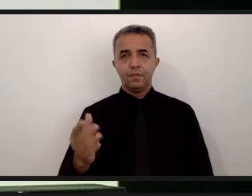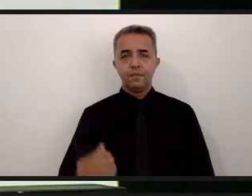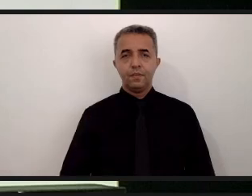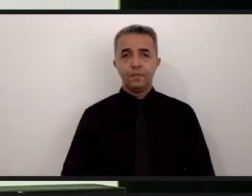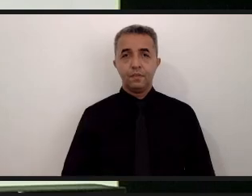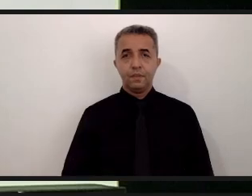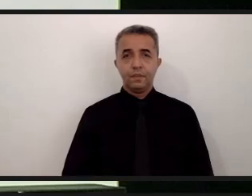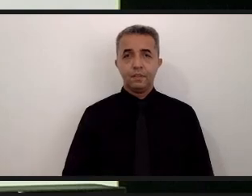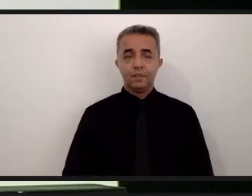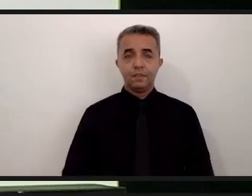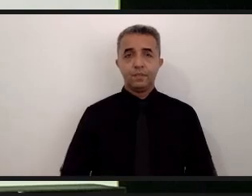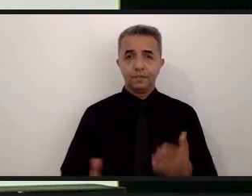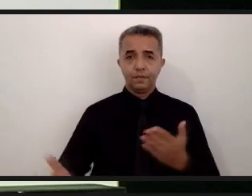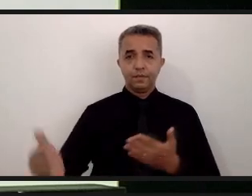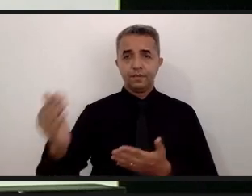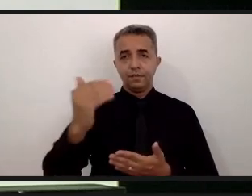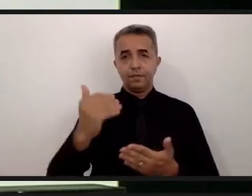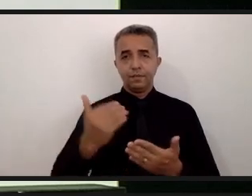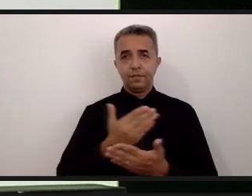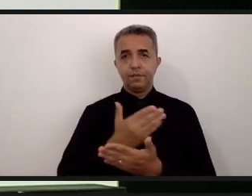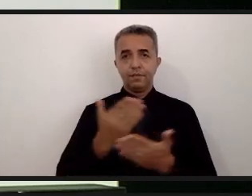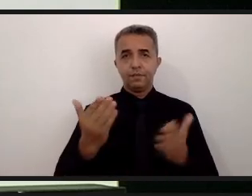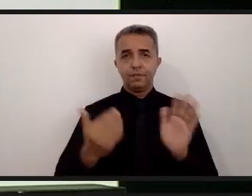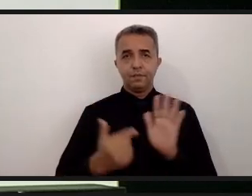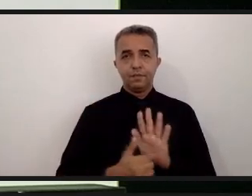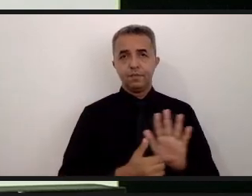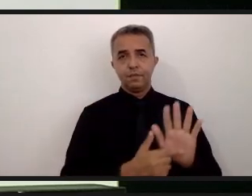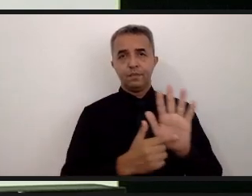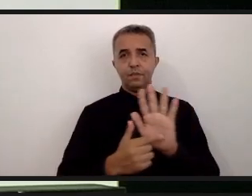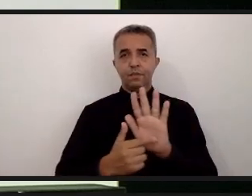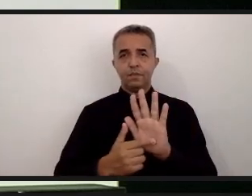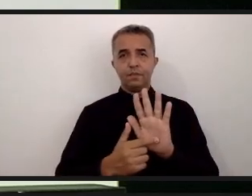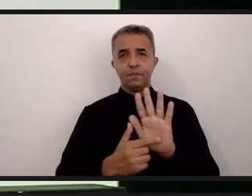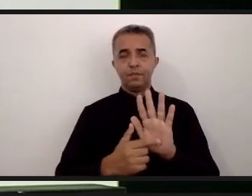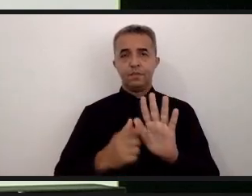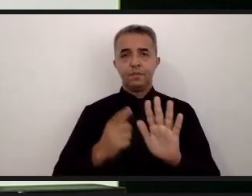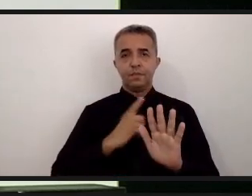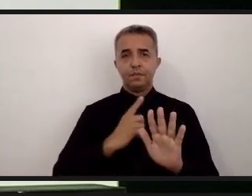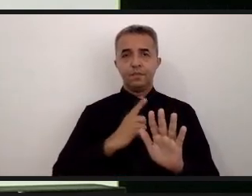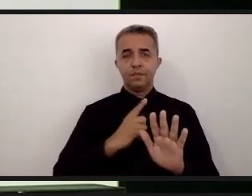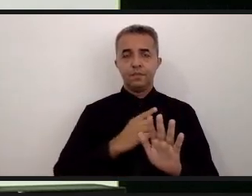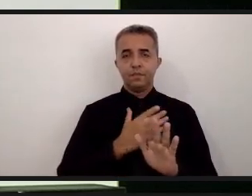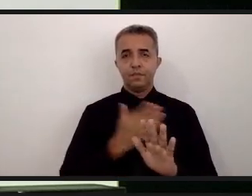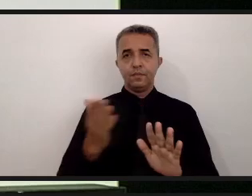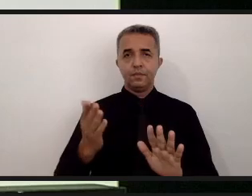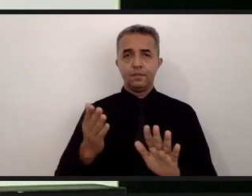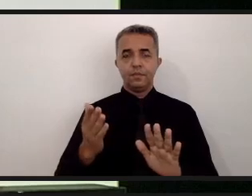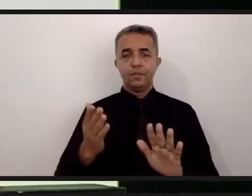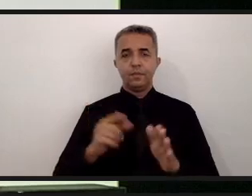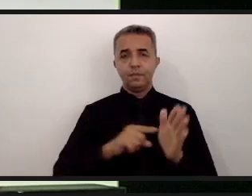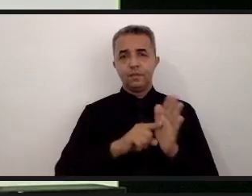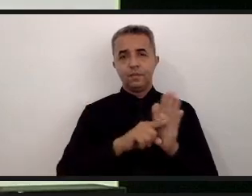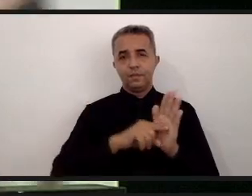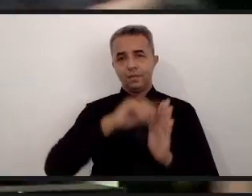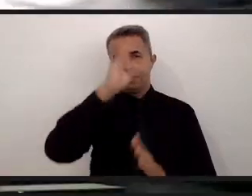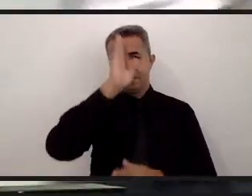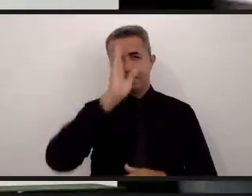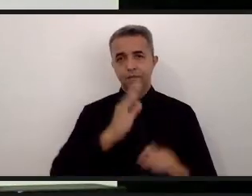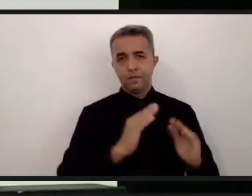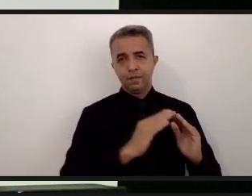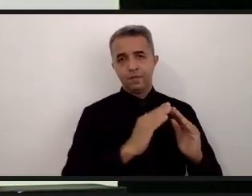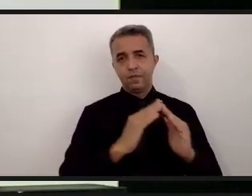Dados divulgados nessa edição têm como base a Pesquisa Nacional por Amostra de Domicílios